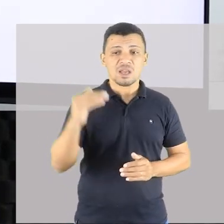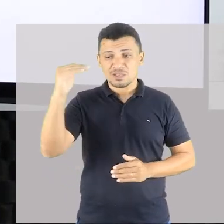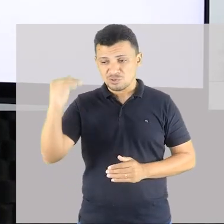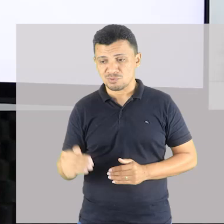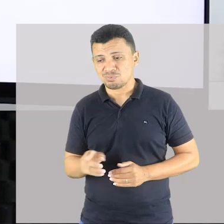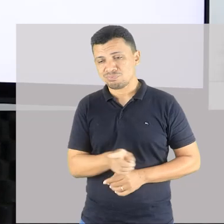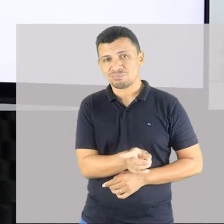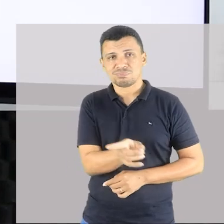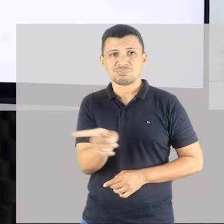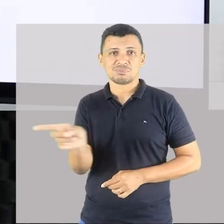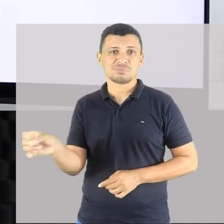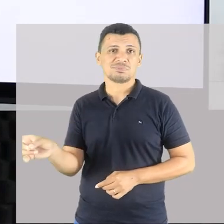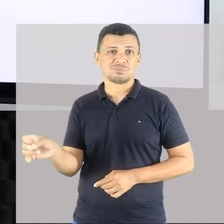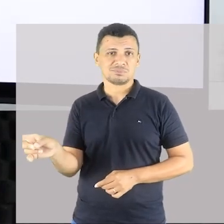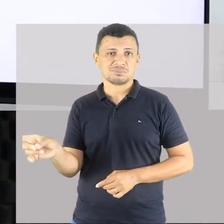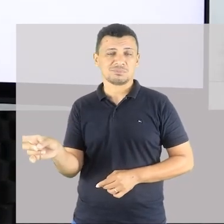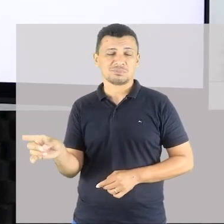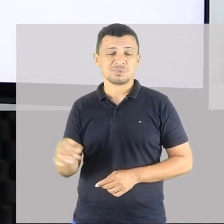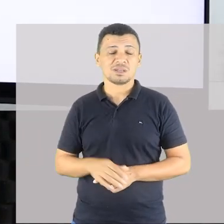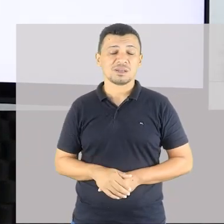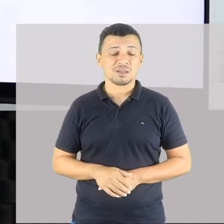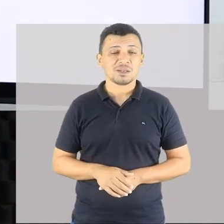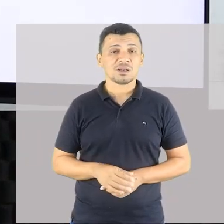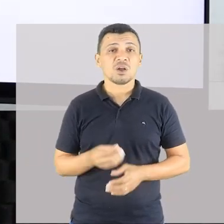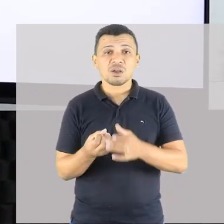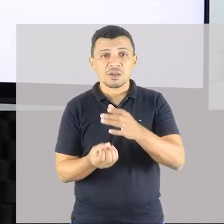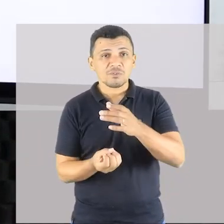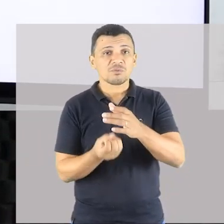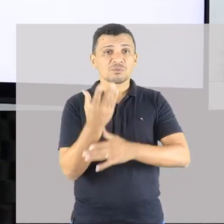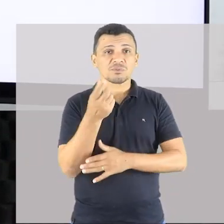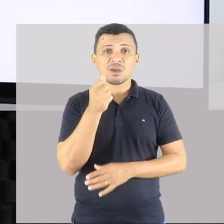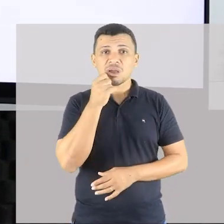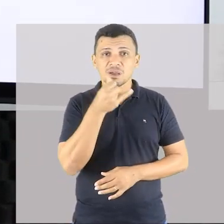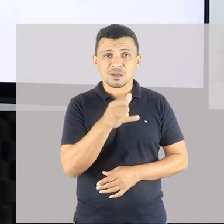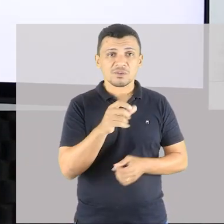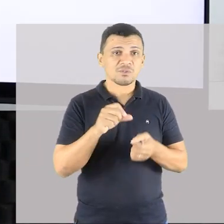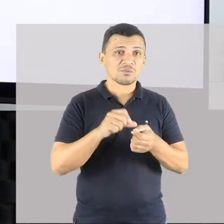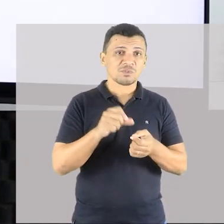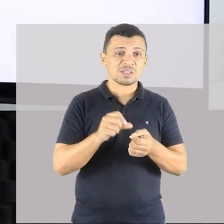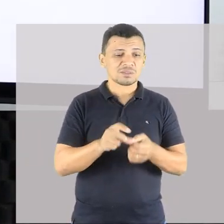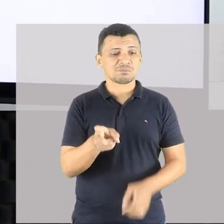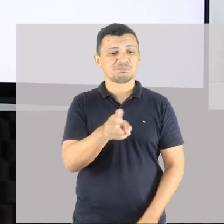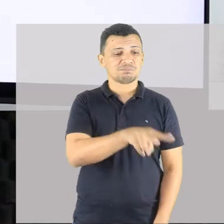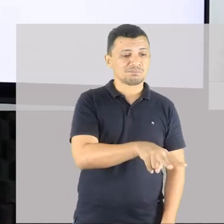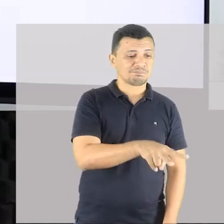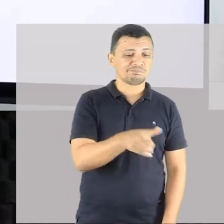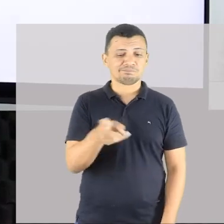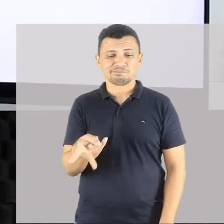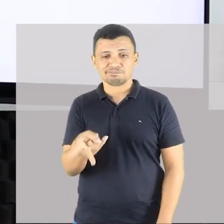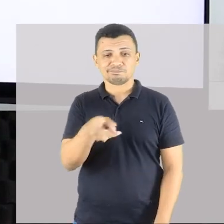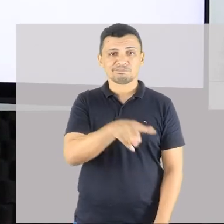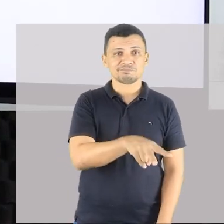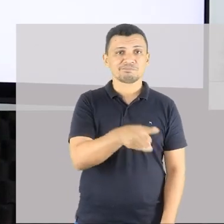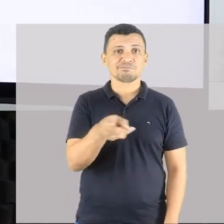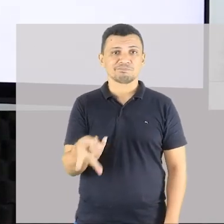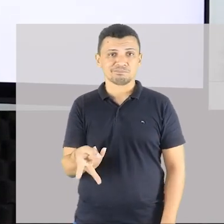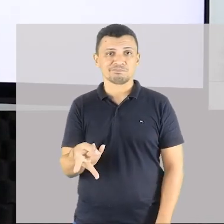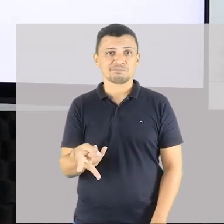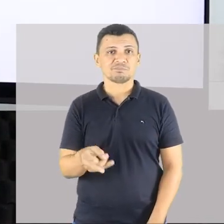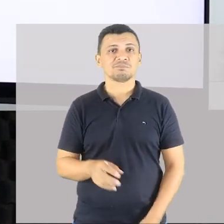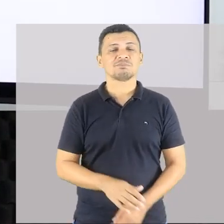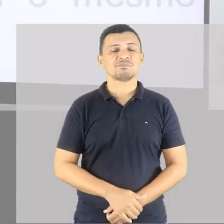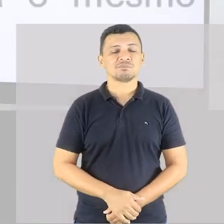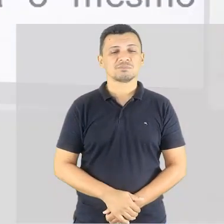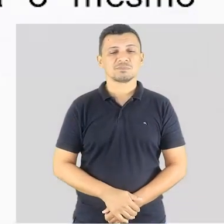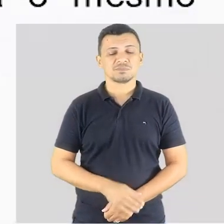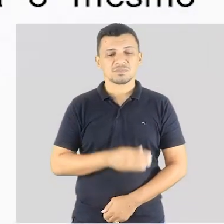outro. Então, essa maneira de geração faz a corrente ficar para um lado e para o outro, para um lado, para o outro, para um lado, para o outro. É a corrente alternada, que a